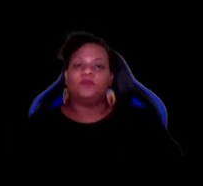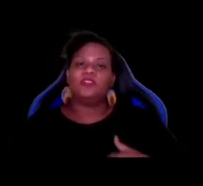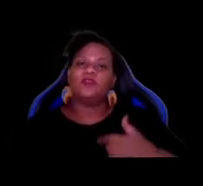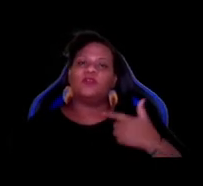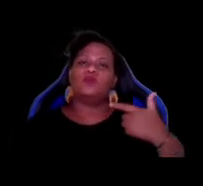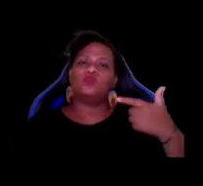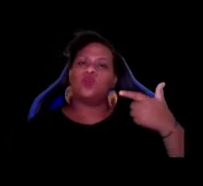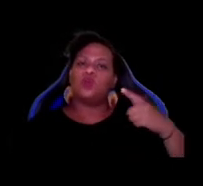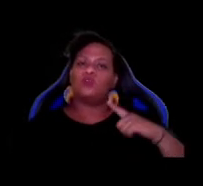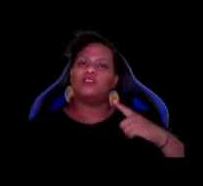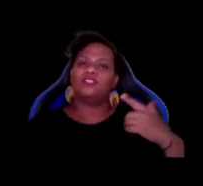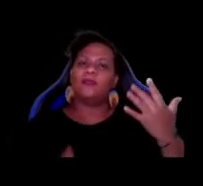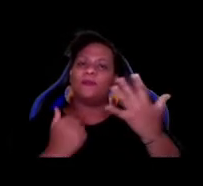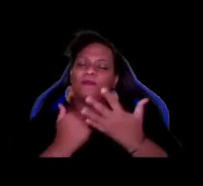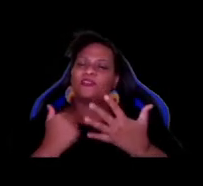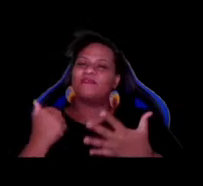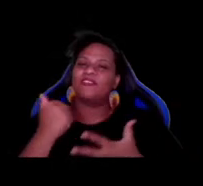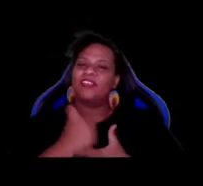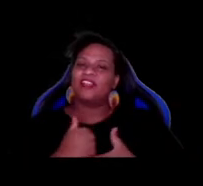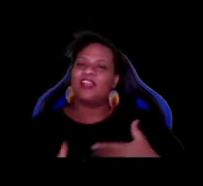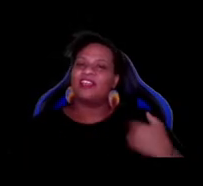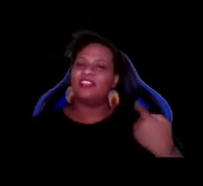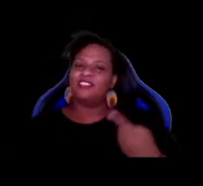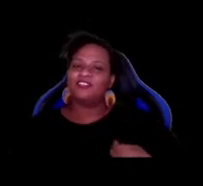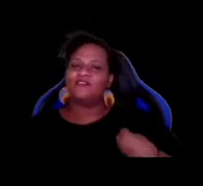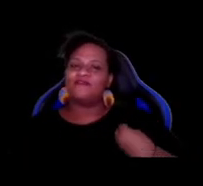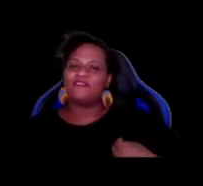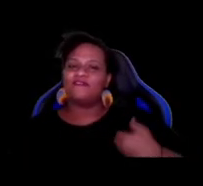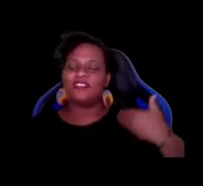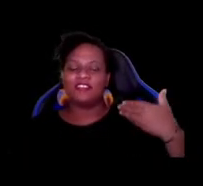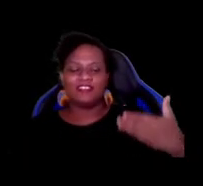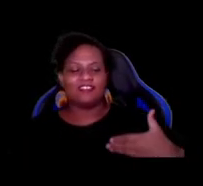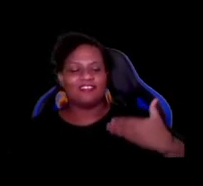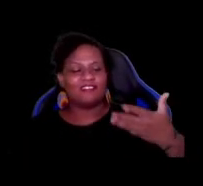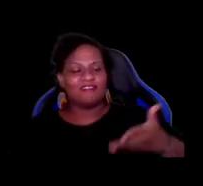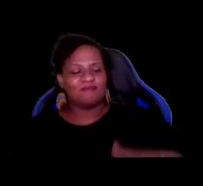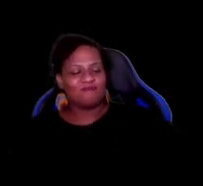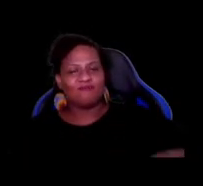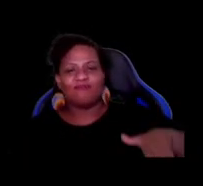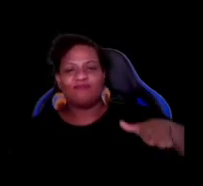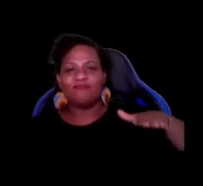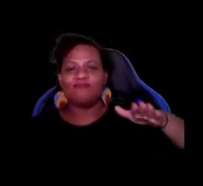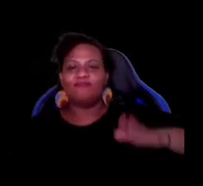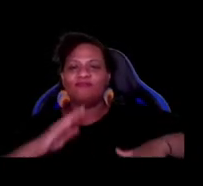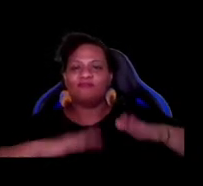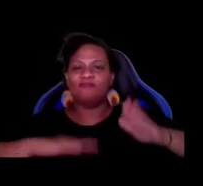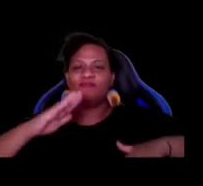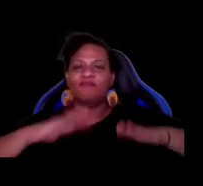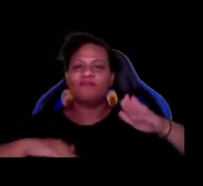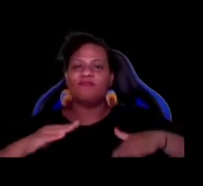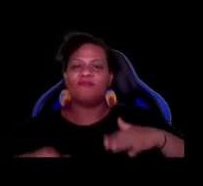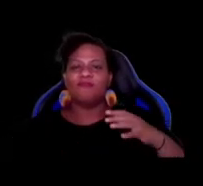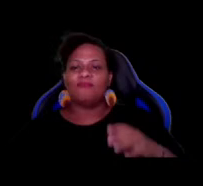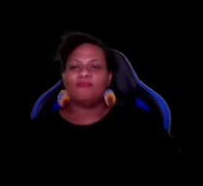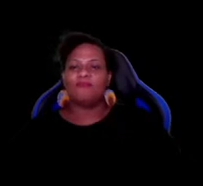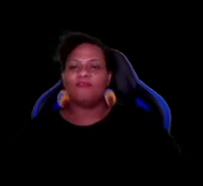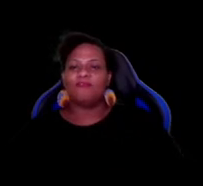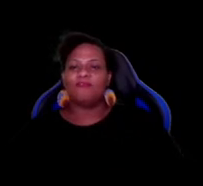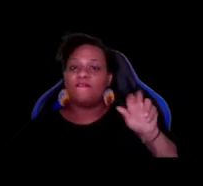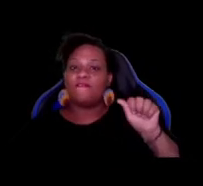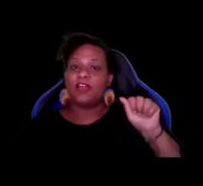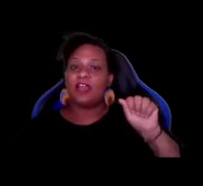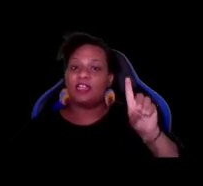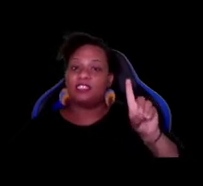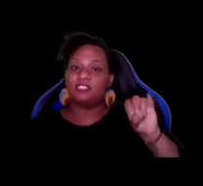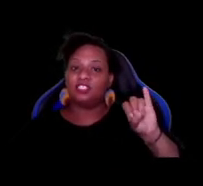privilégio de ser embalada pelos atabaques, né, do canto Atocados por Vadinho,